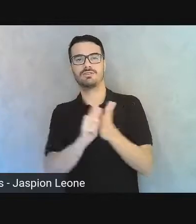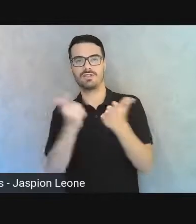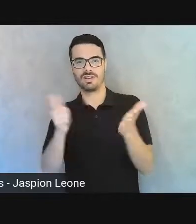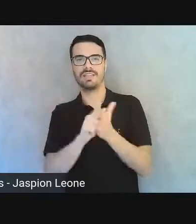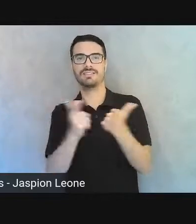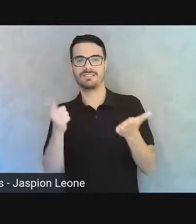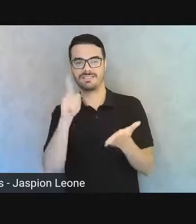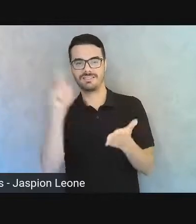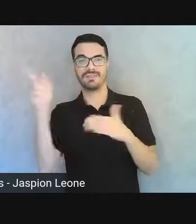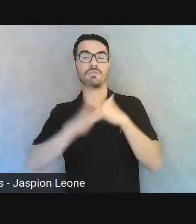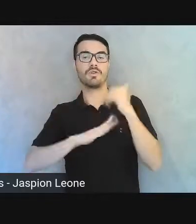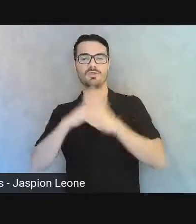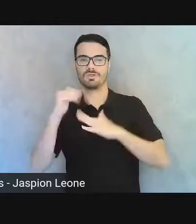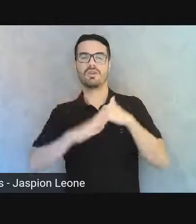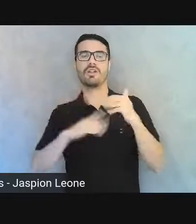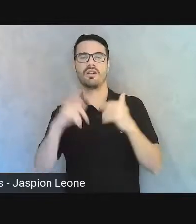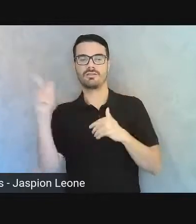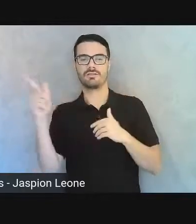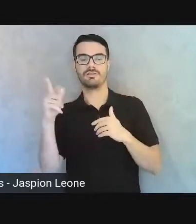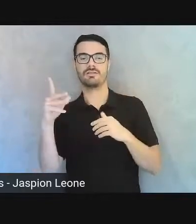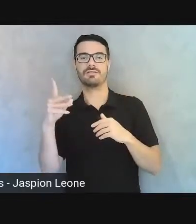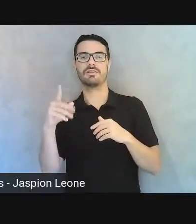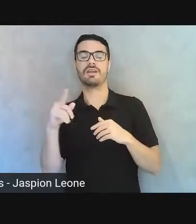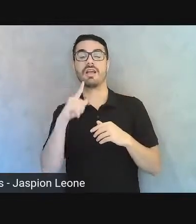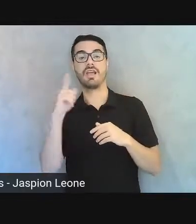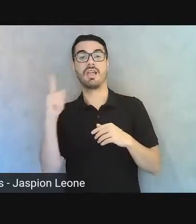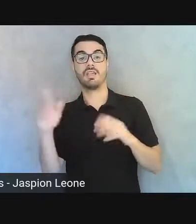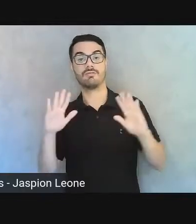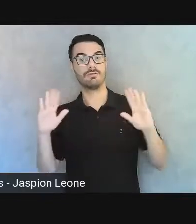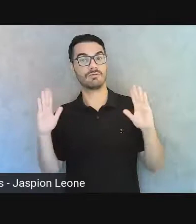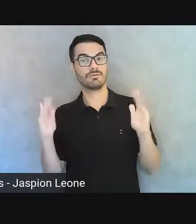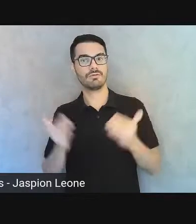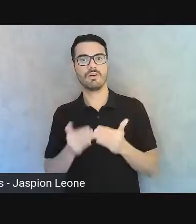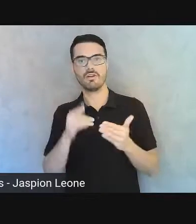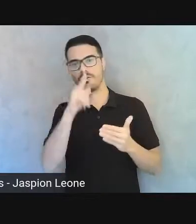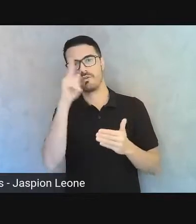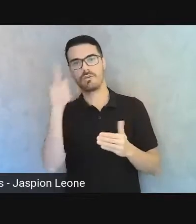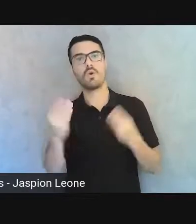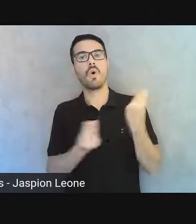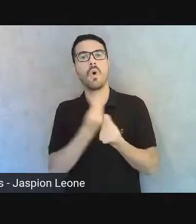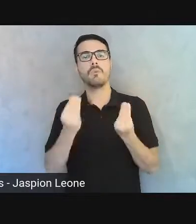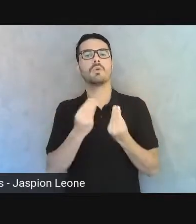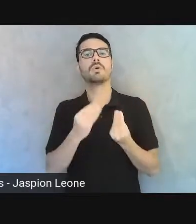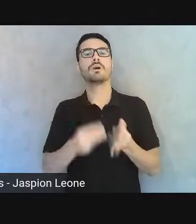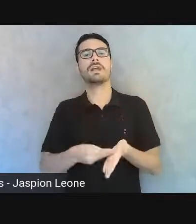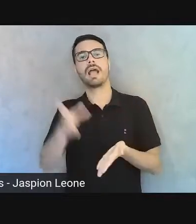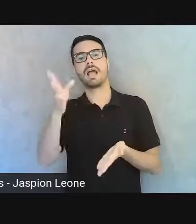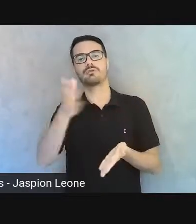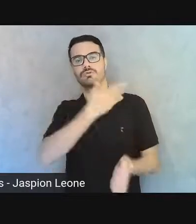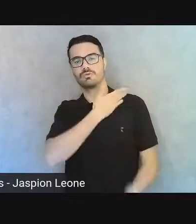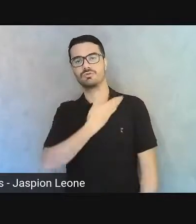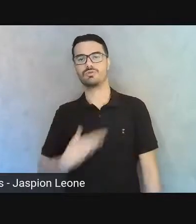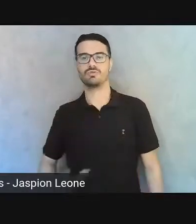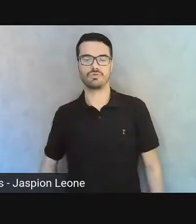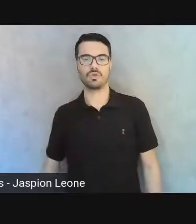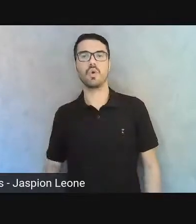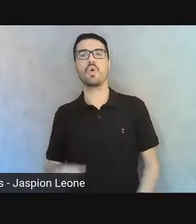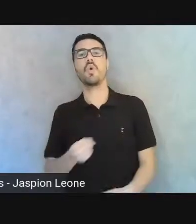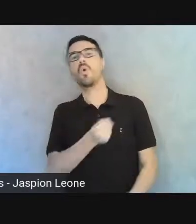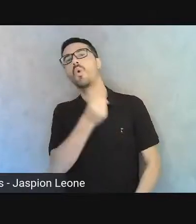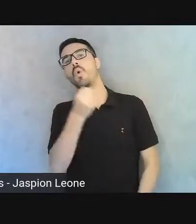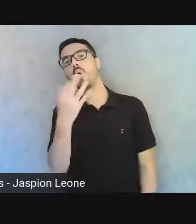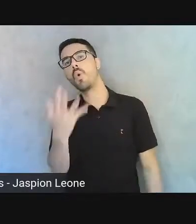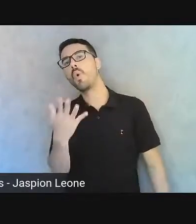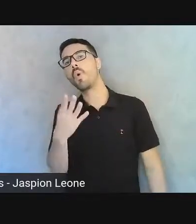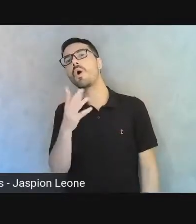ela faz uma cobertura com esse enfoque finalístico do caso do gasto público, né? Não apenas o quanto foi gasto, mas